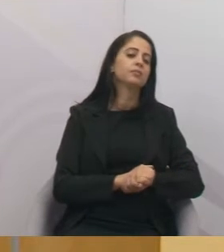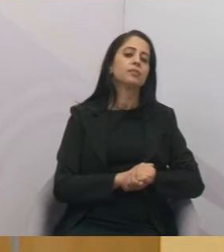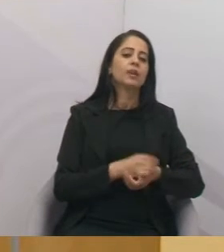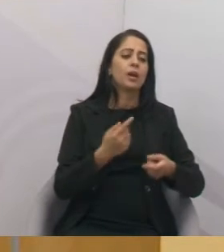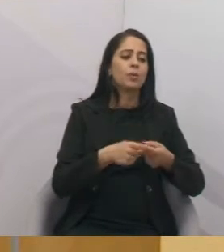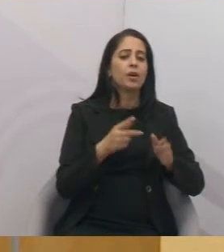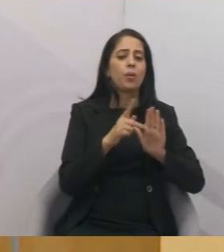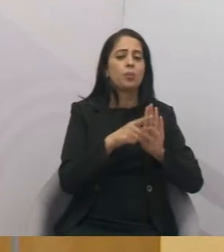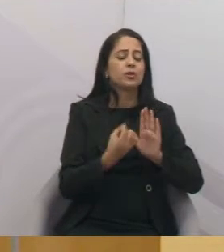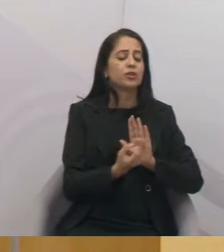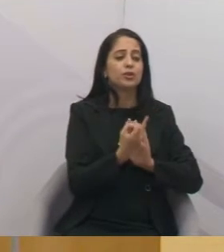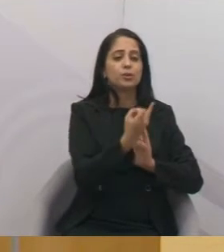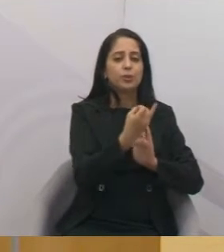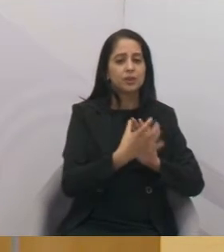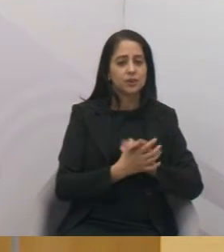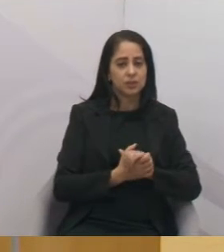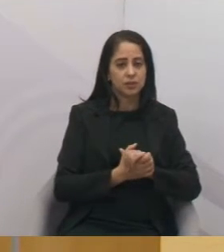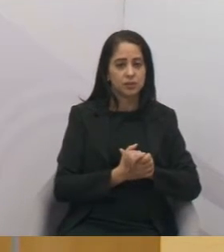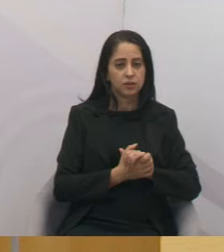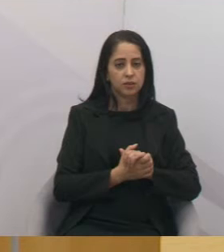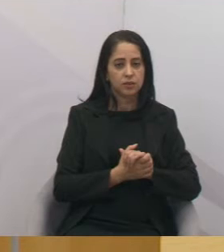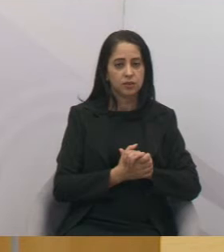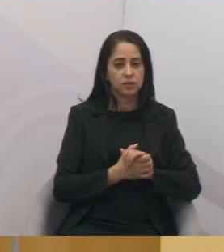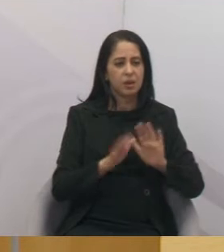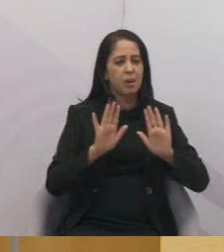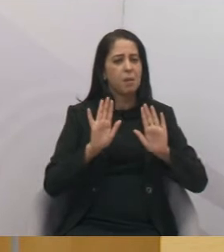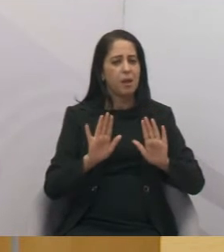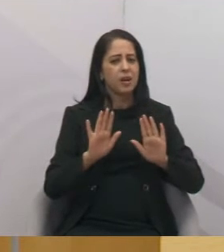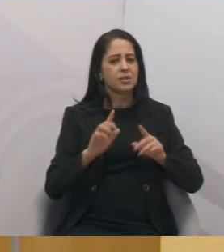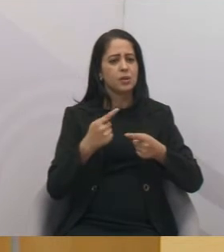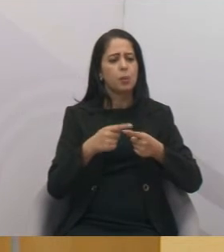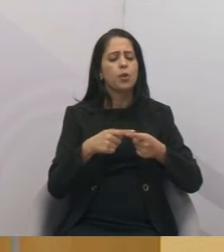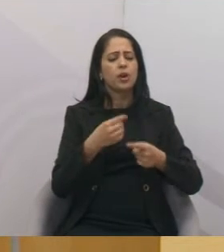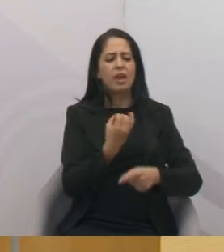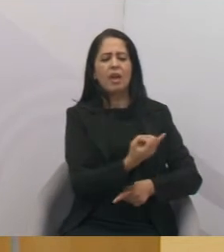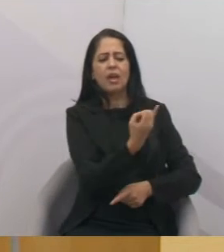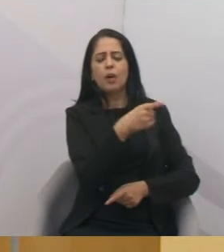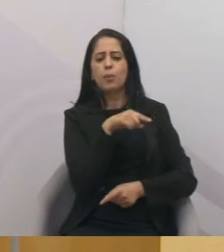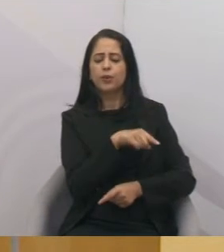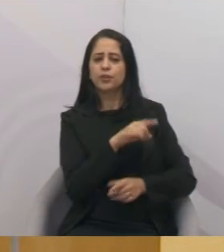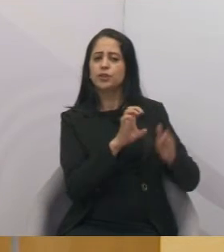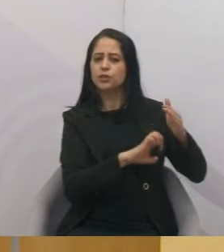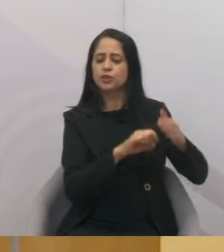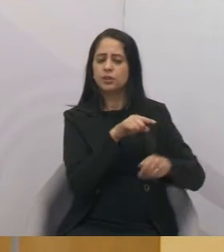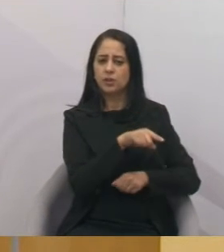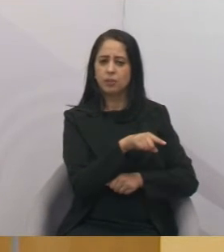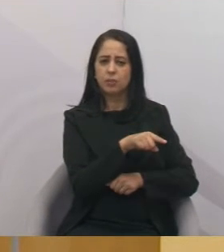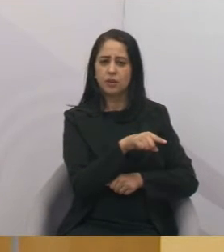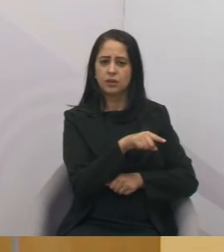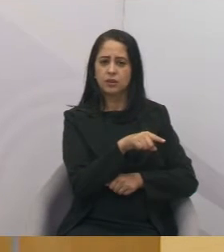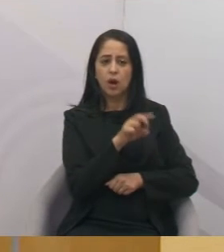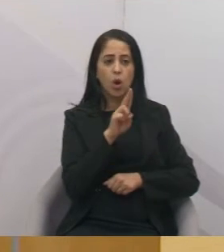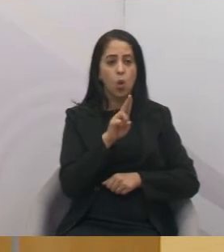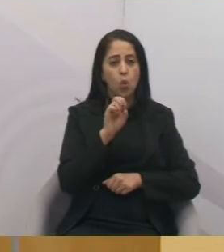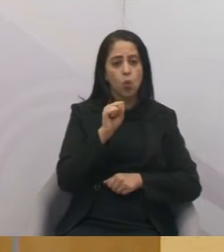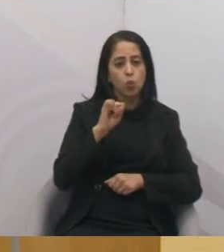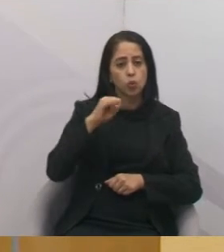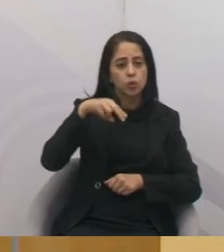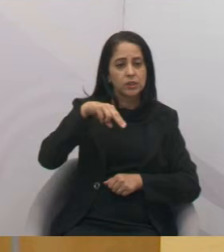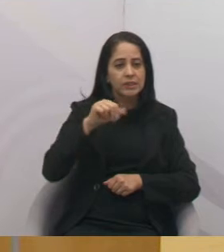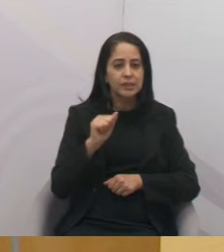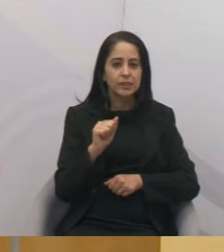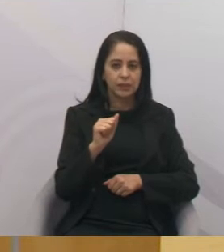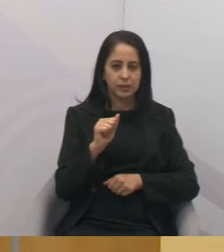importante projeto para a nossa cidade. Por que essas usinas são fundamentais? Porque quando chega o resíduo sólido